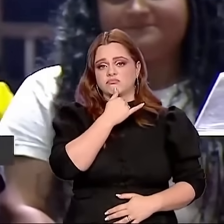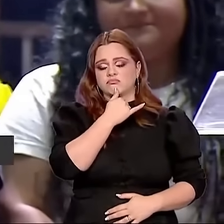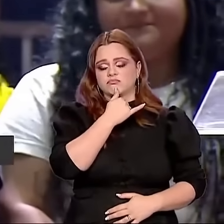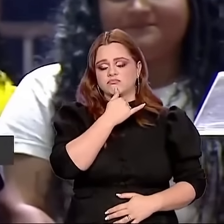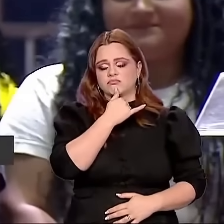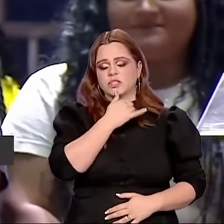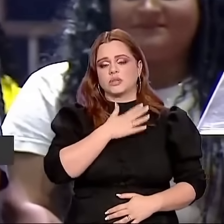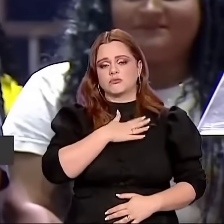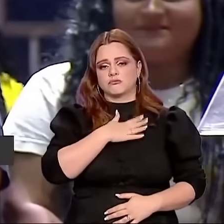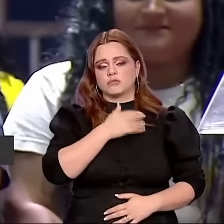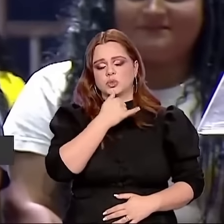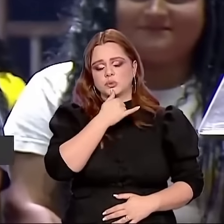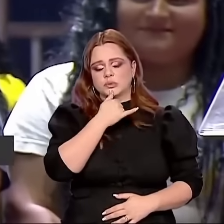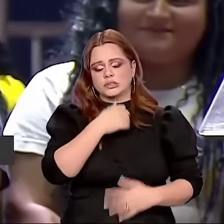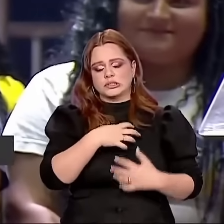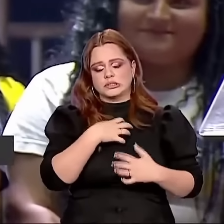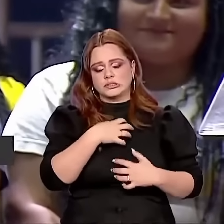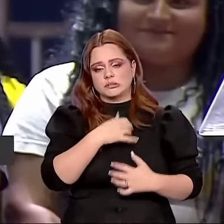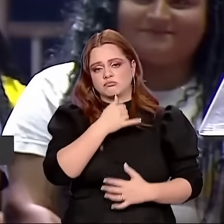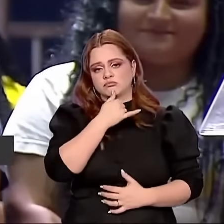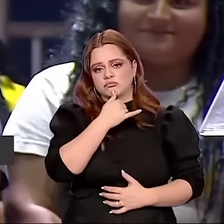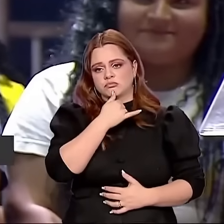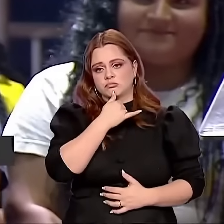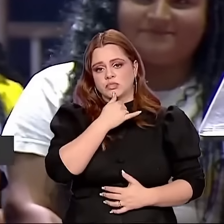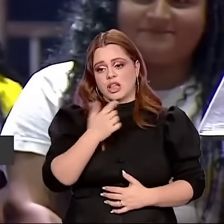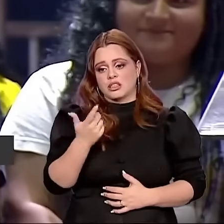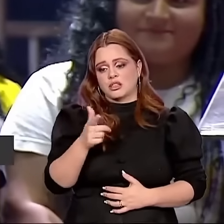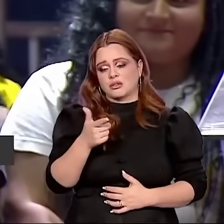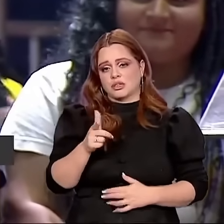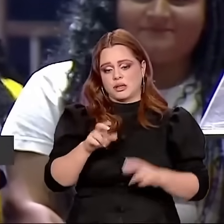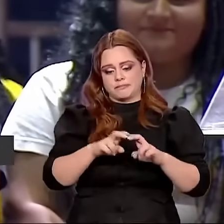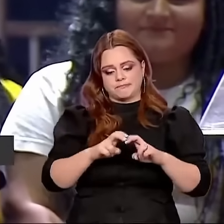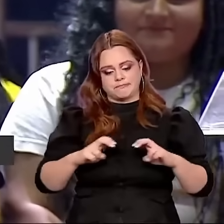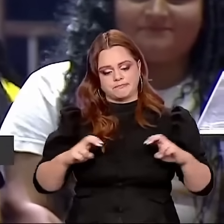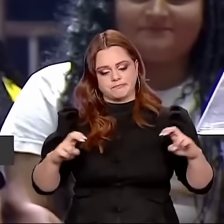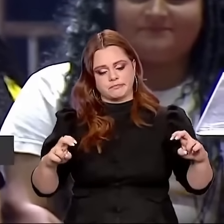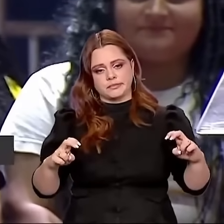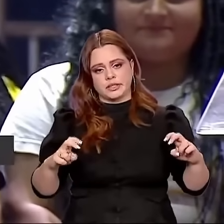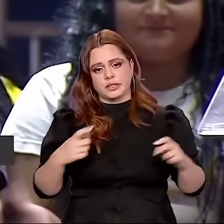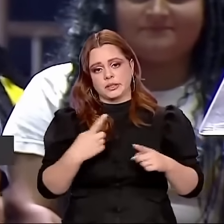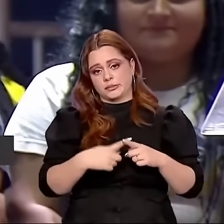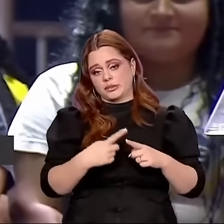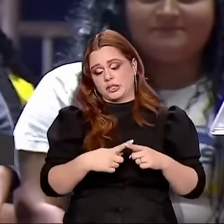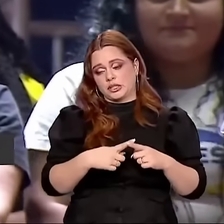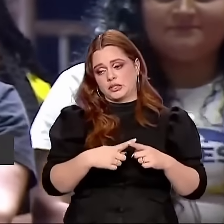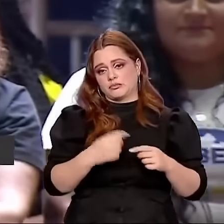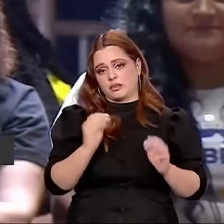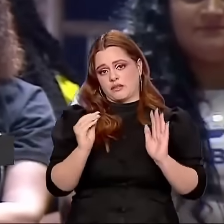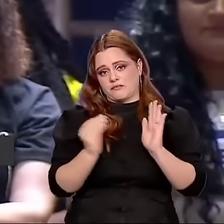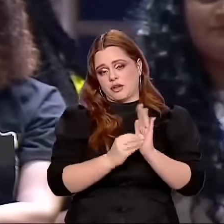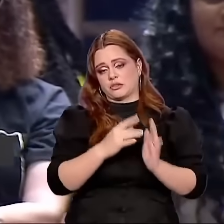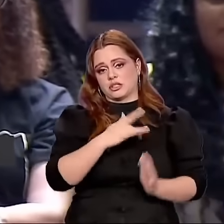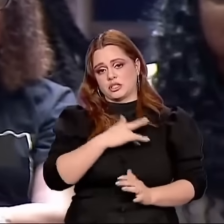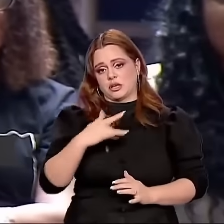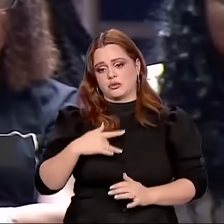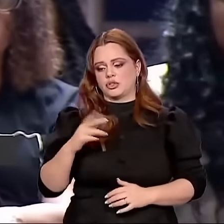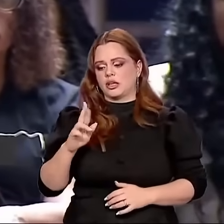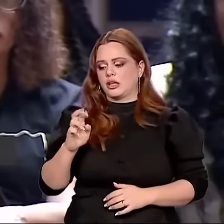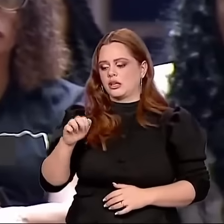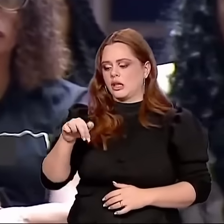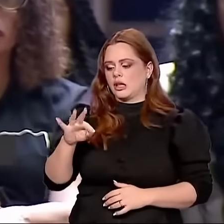lamento não ter aqui na mesa, por uma questão de saúde, o companheiro Renato